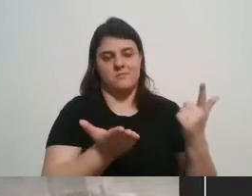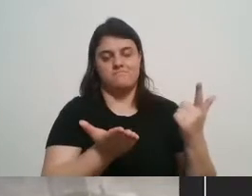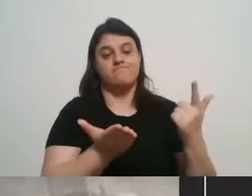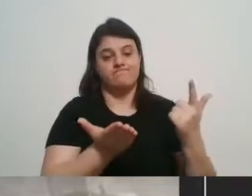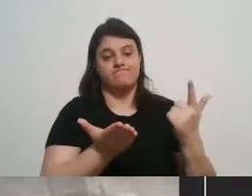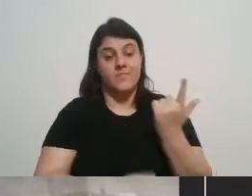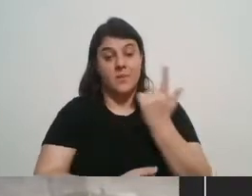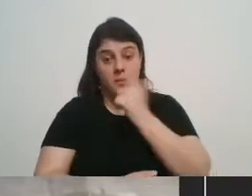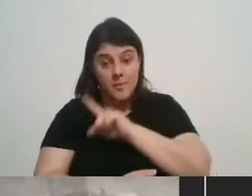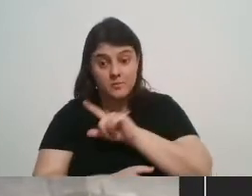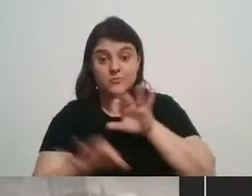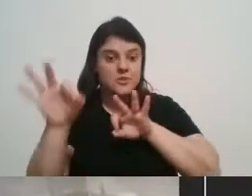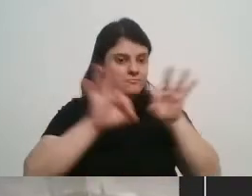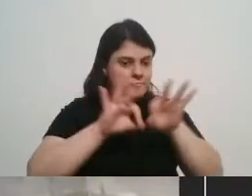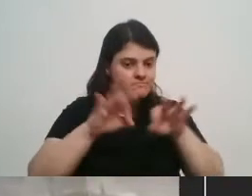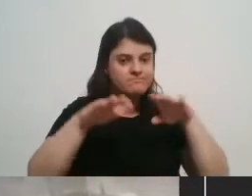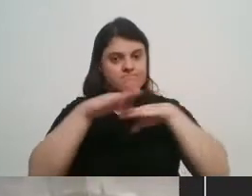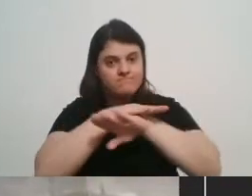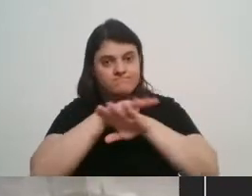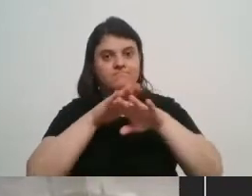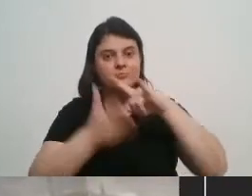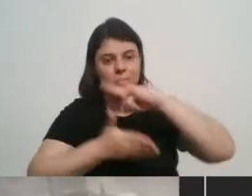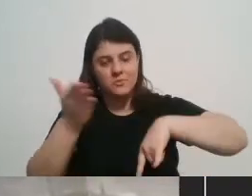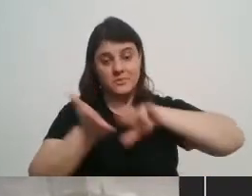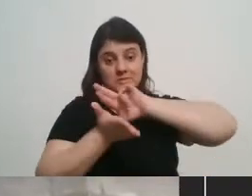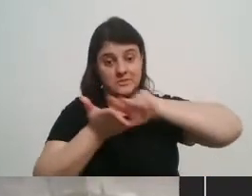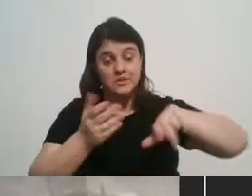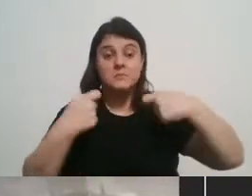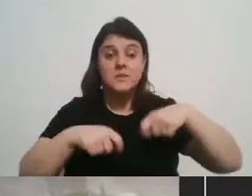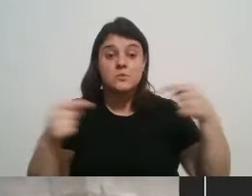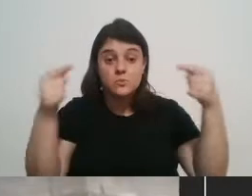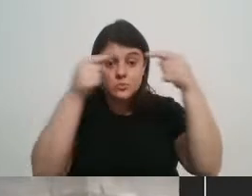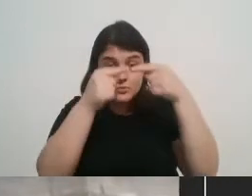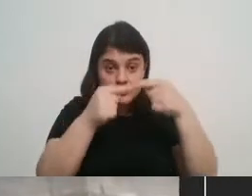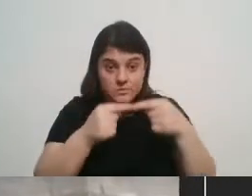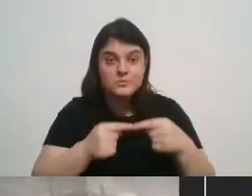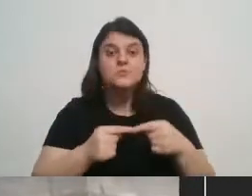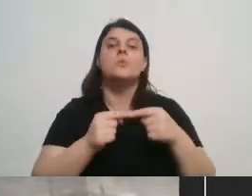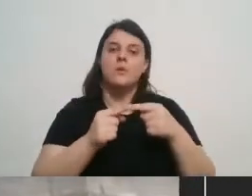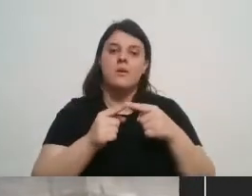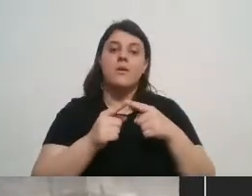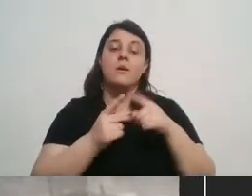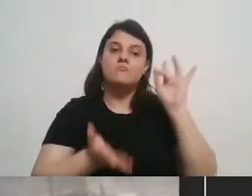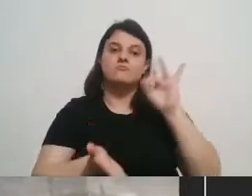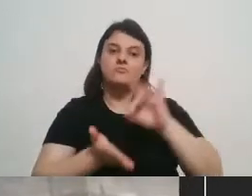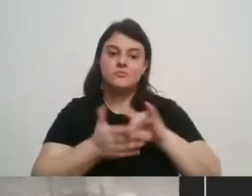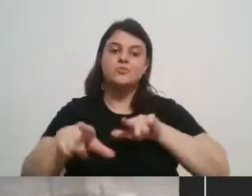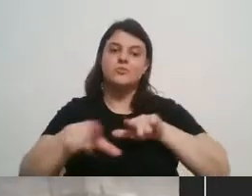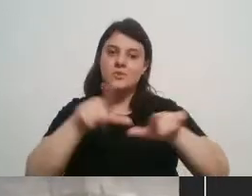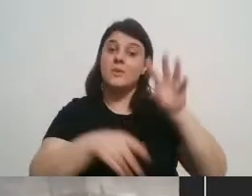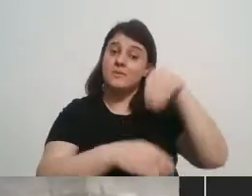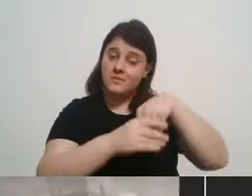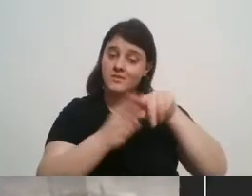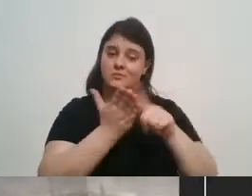organicidade dos documentos tem que, de alguma forma, espelhar ou reproduzir a organicidade do trabalho no jornal, ou